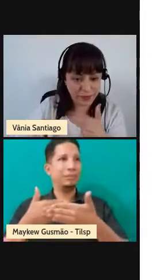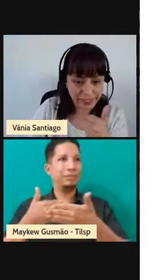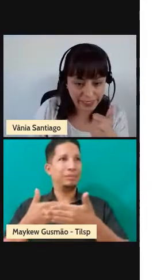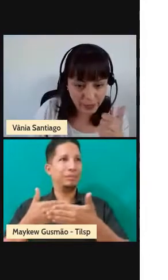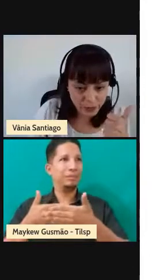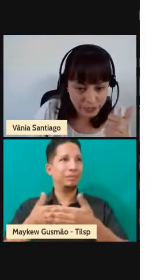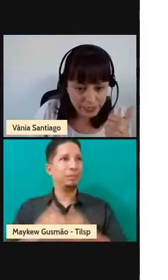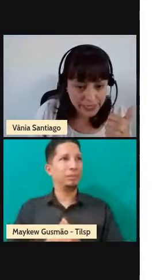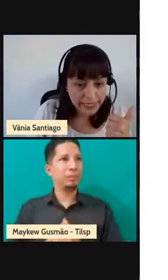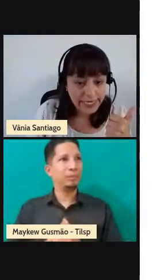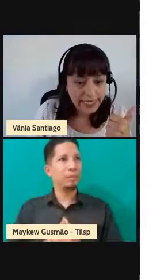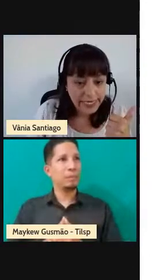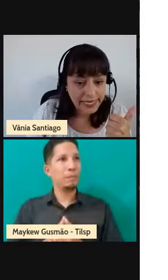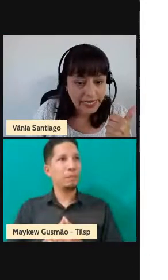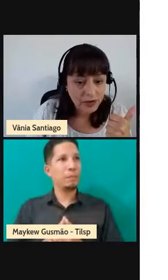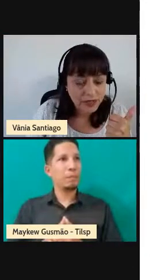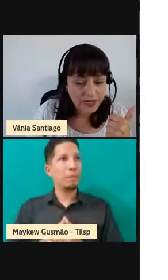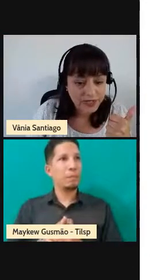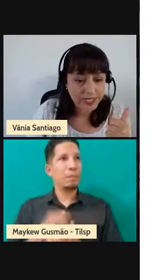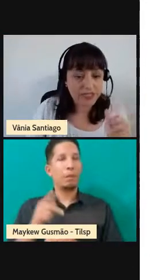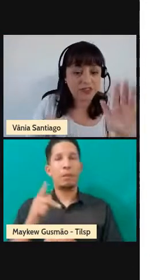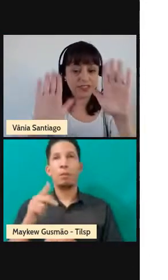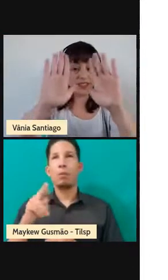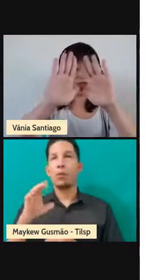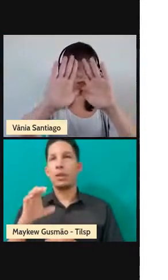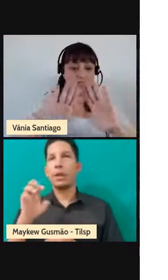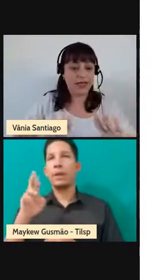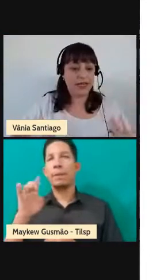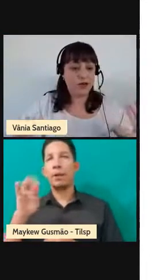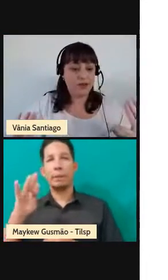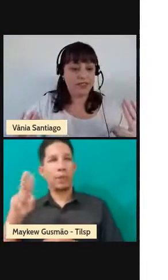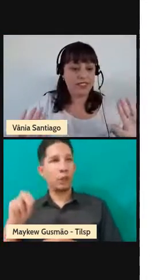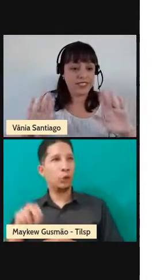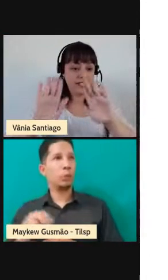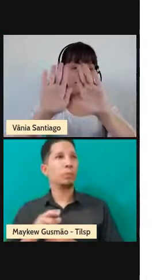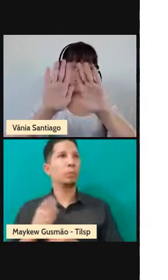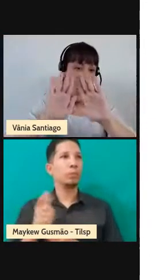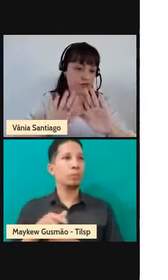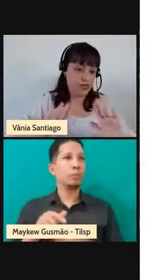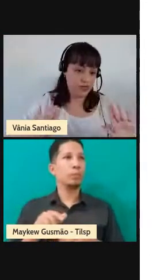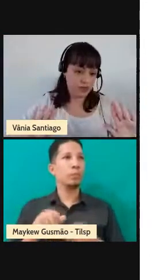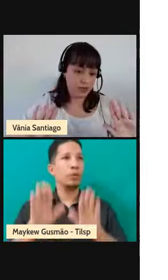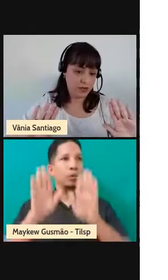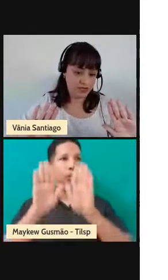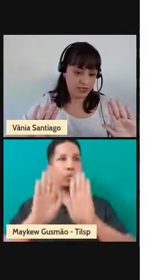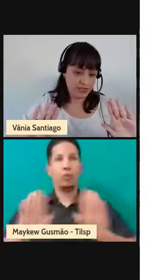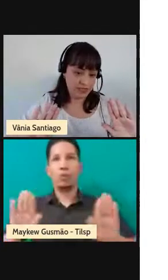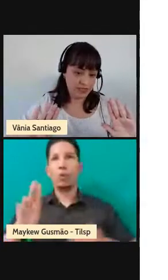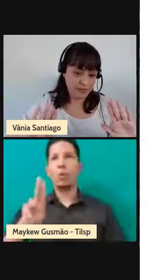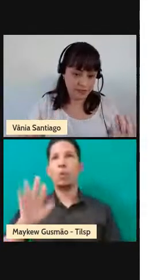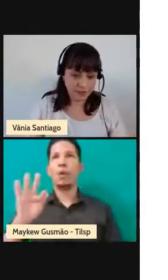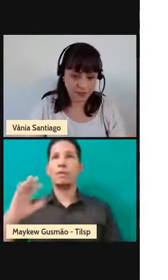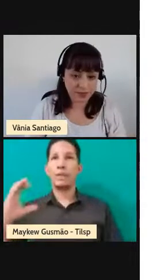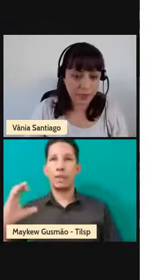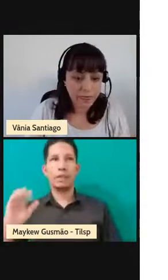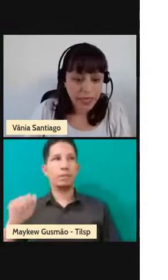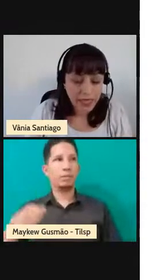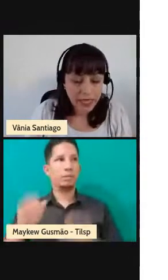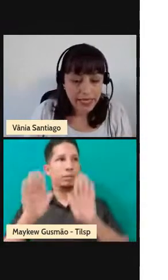PUC Ribeirão Preto. A Universidade Federal do Ceará, UFC. Esse é o sinal da UFC.